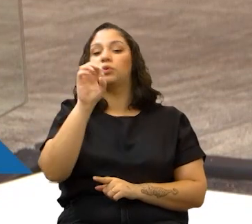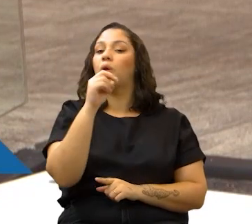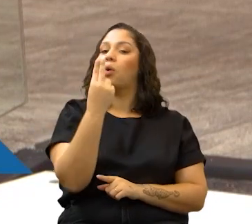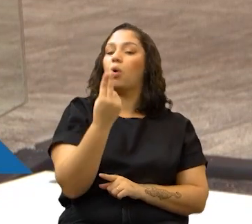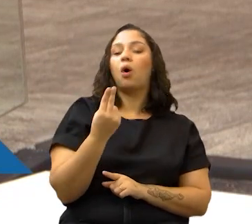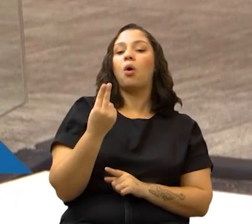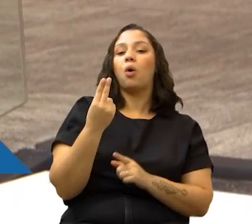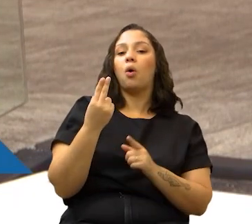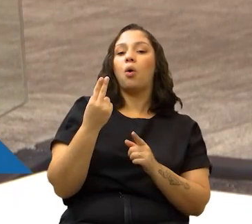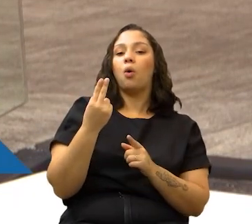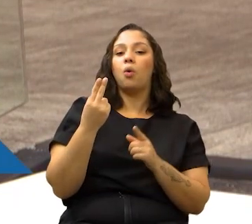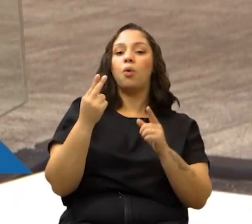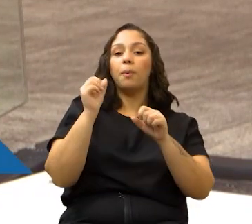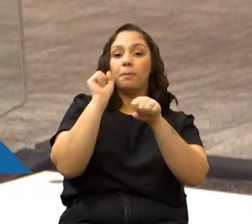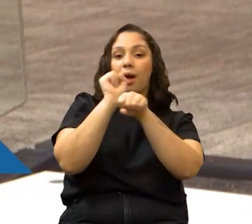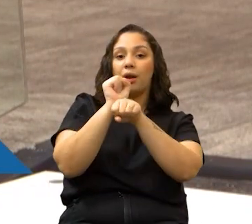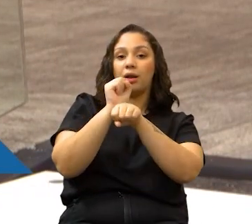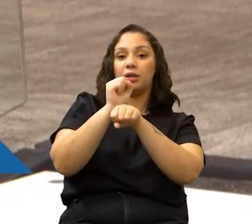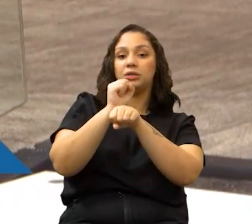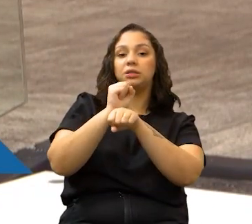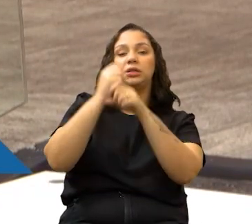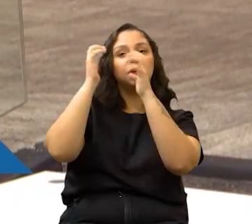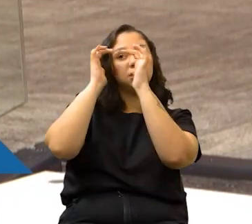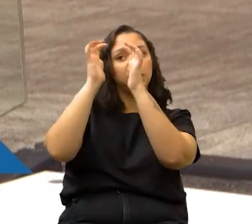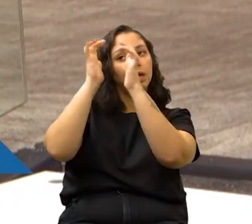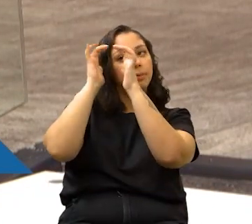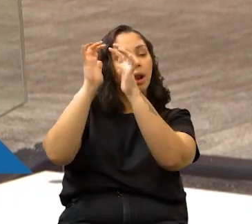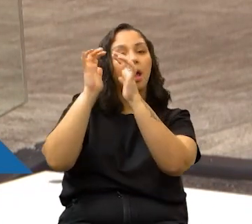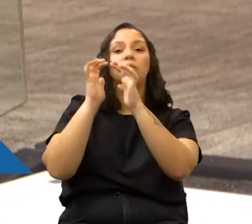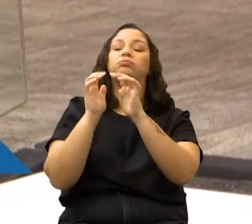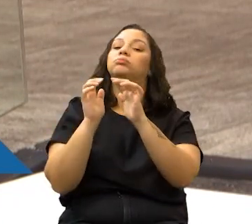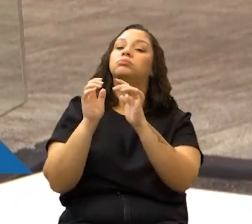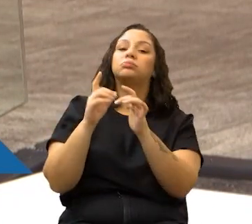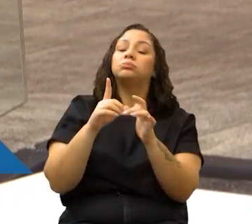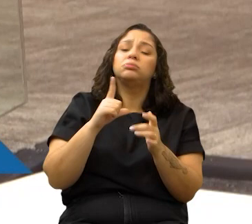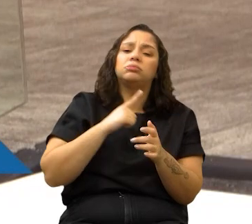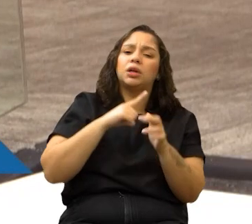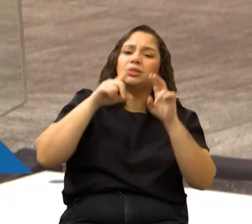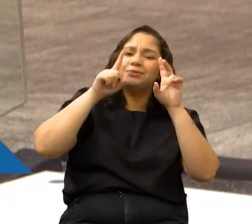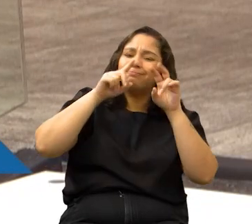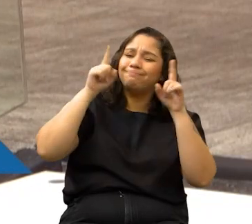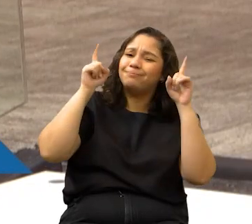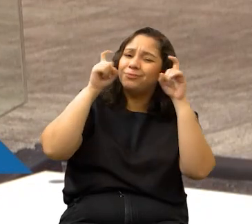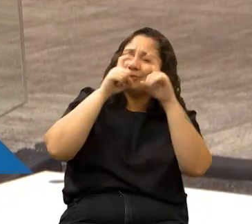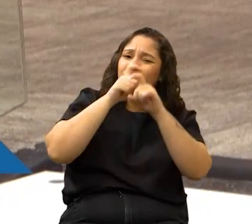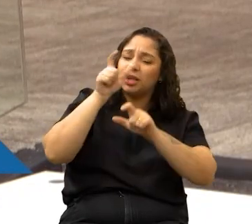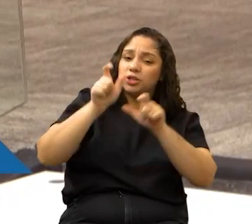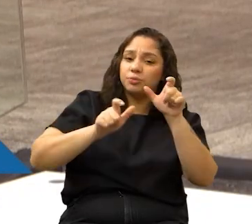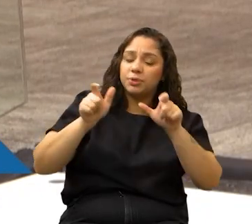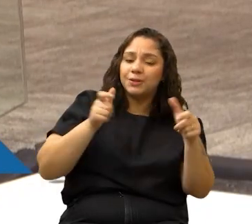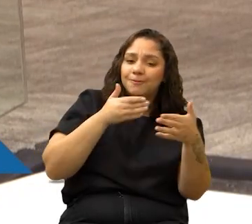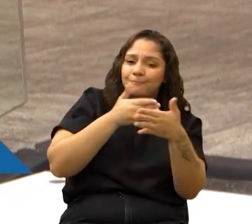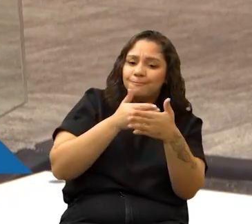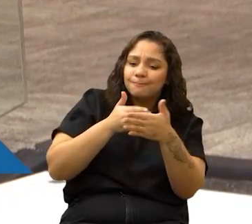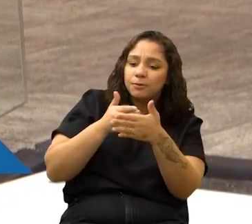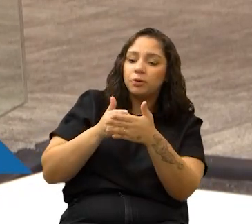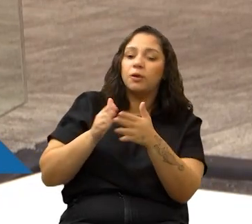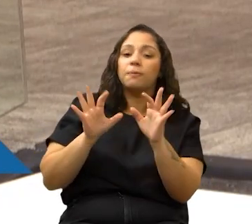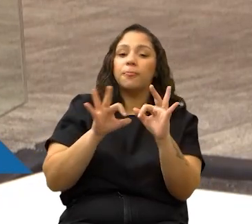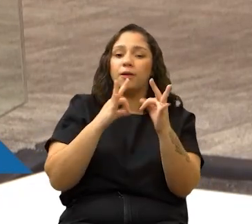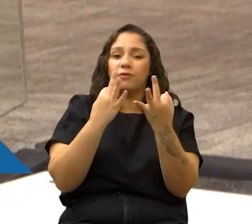e pessoas com paralisia cerebral. Então, compreendendo a dificuldade que essas pessoas têm, que as